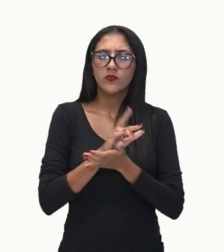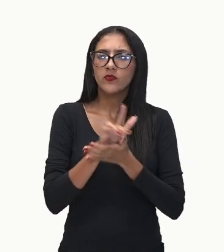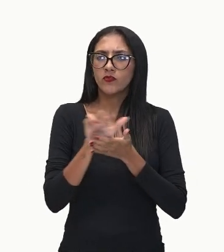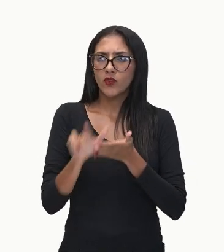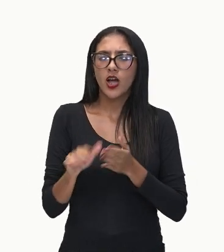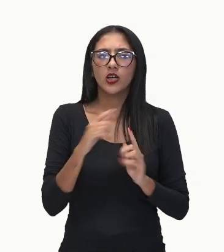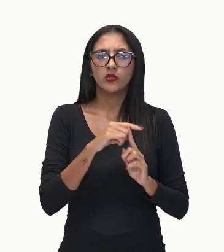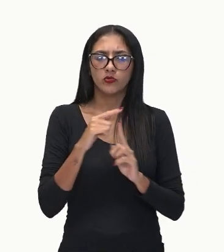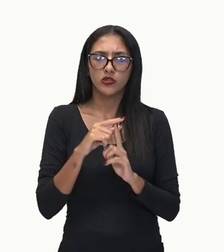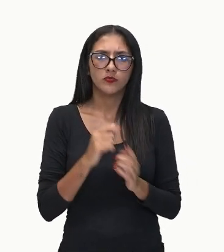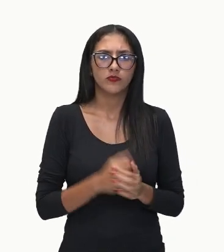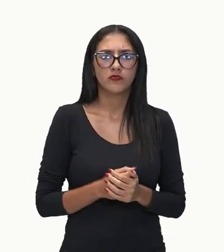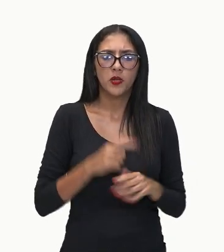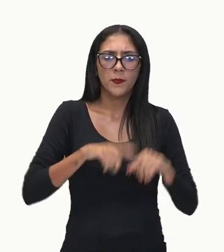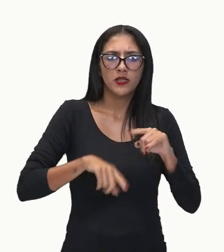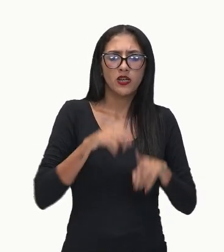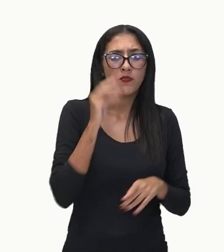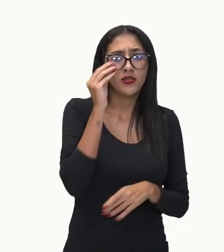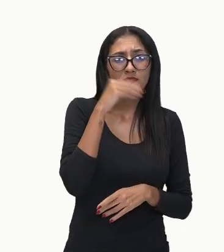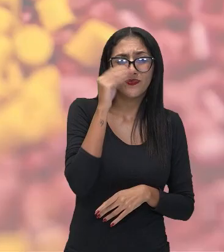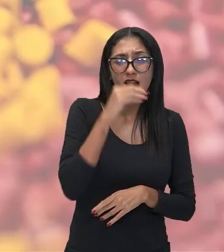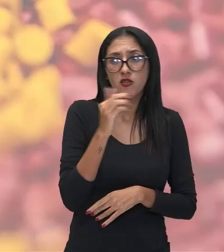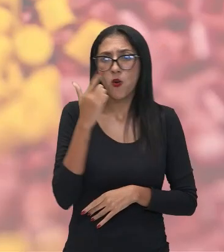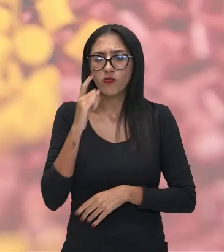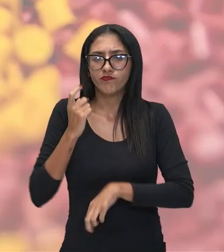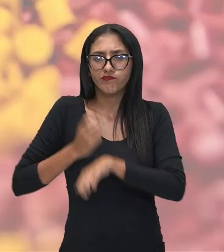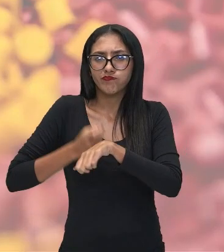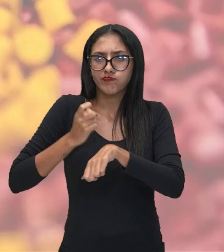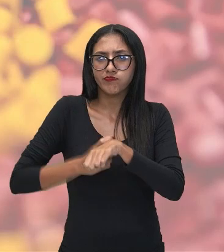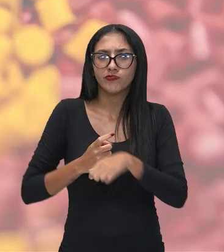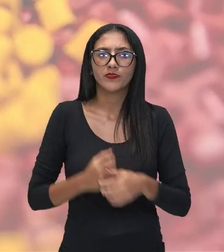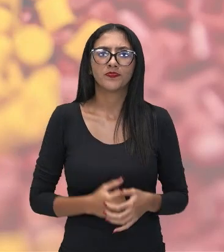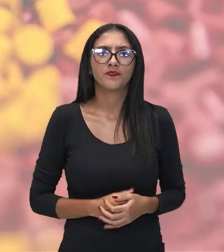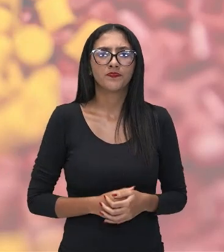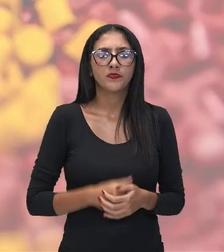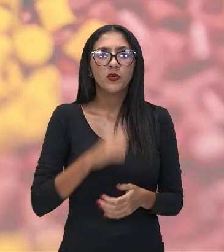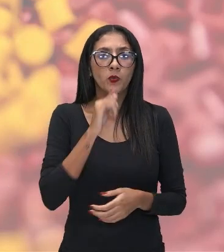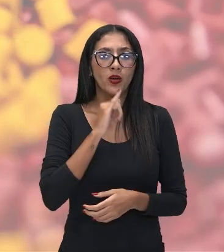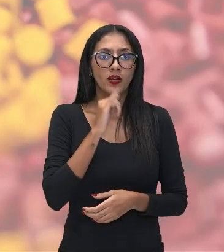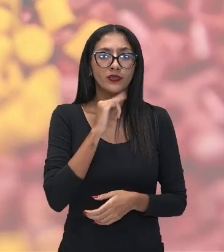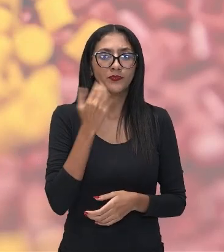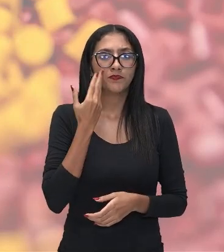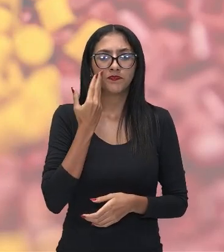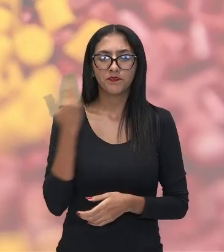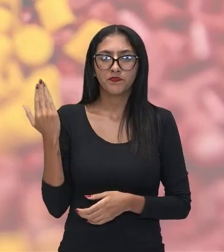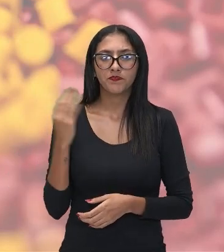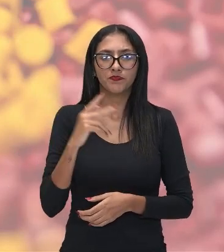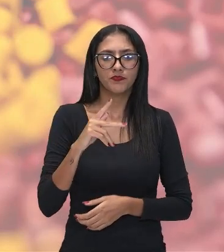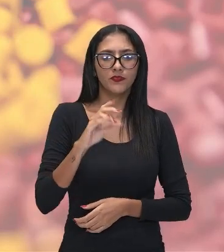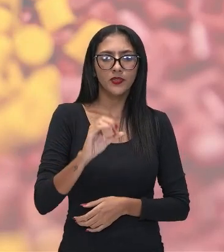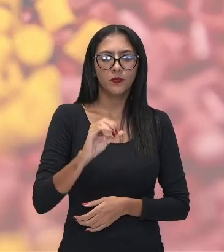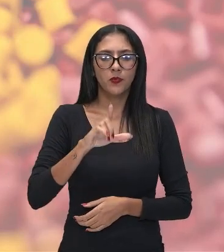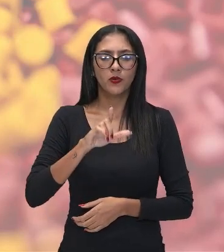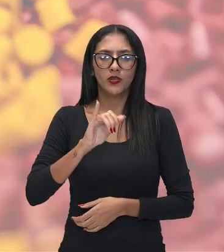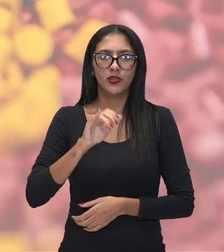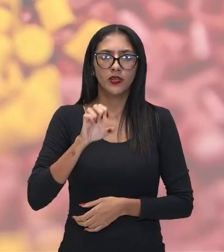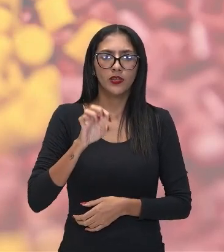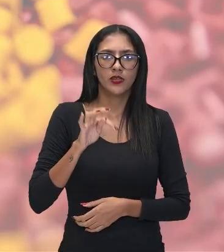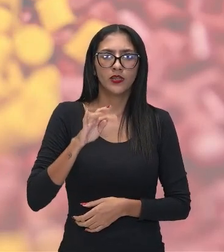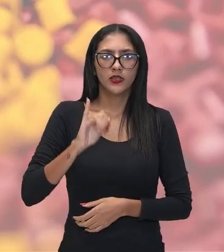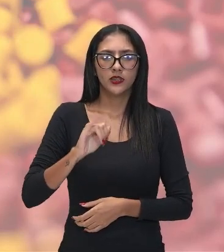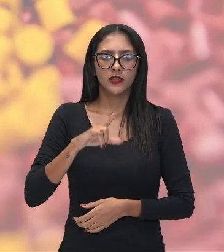do mais fraco ao mais resistente. Como exemplo, nós temos o